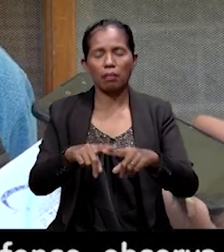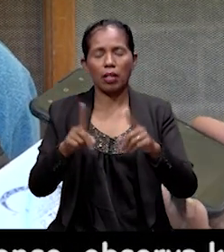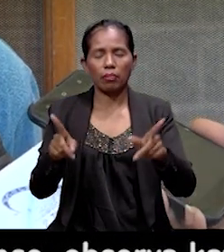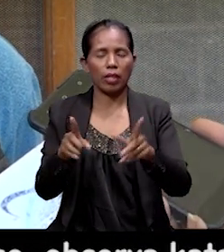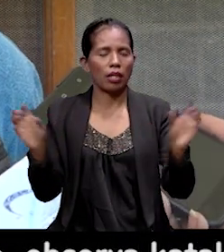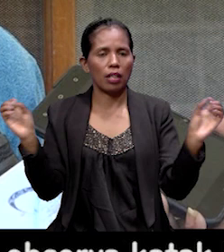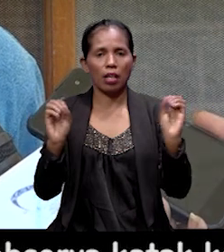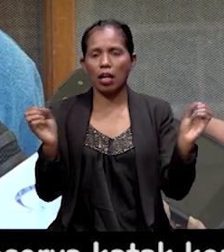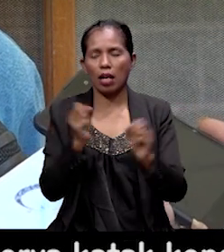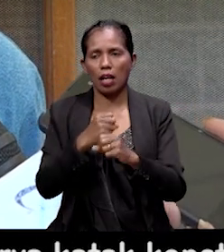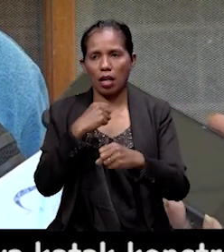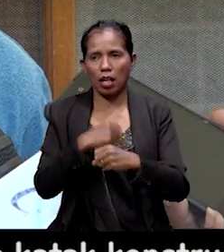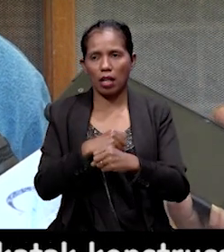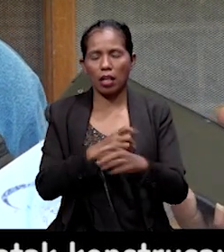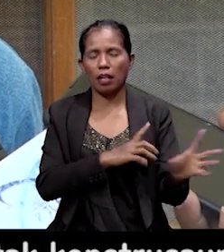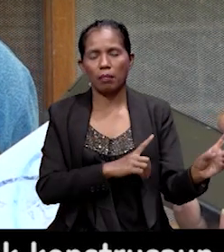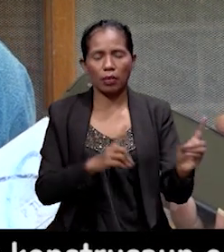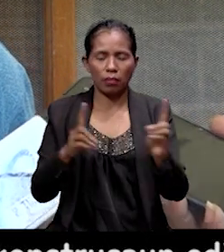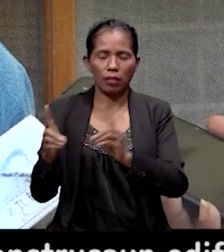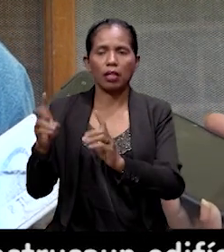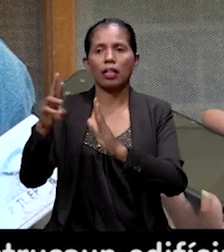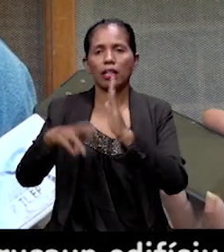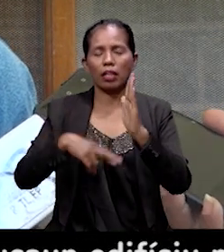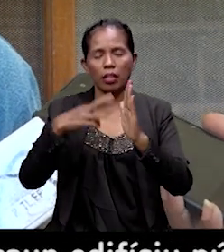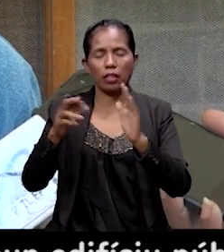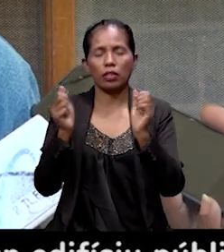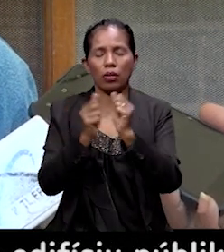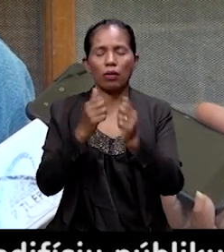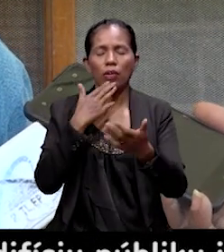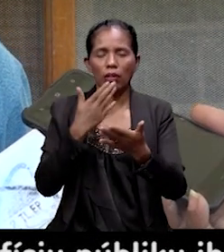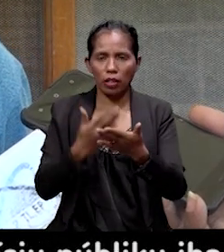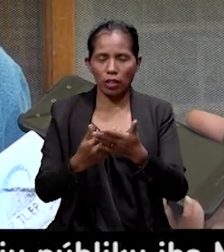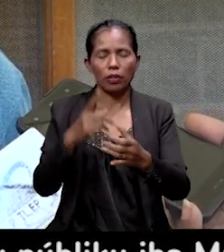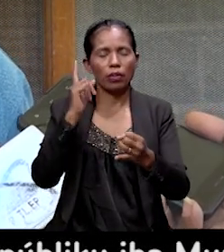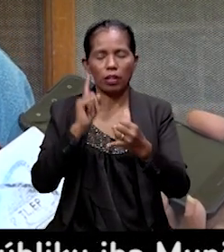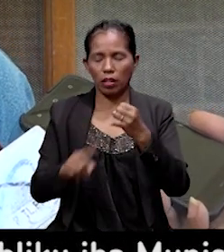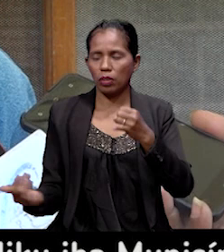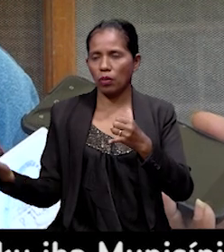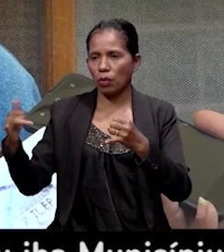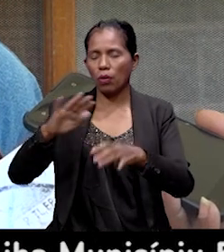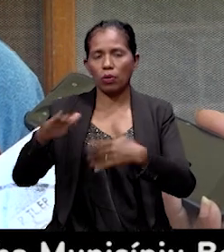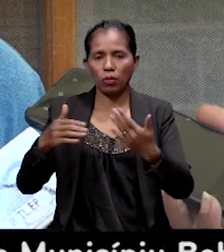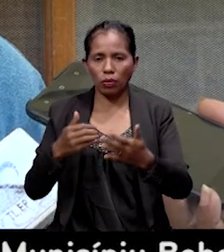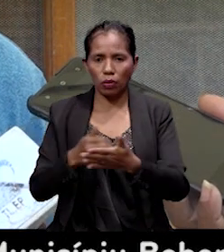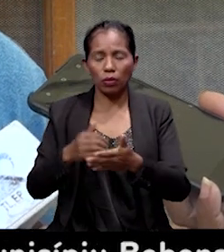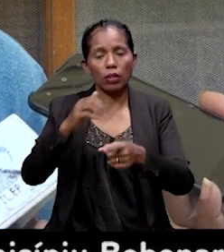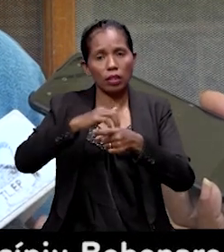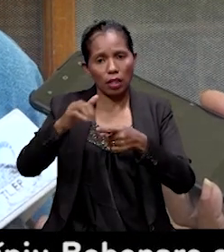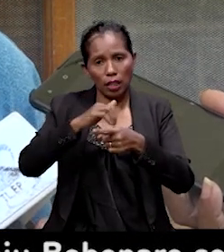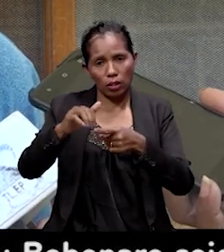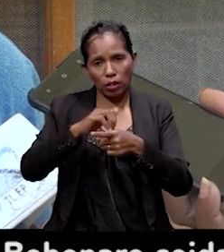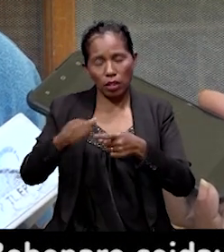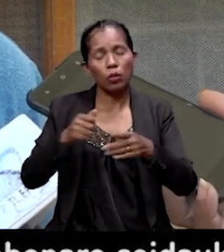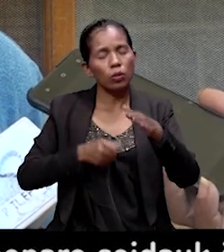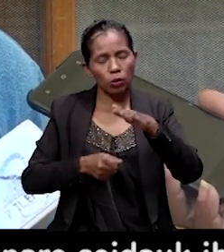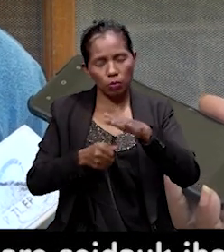consegue implementa regras sirne hodiak ikus mai sira kontinua treno subsuber no hakat